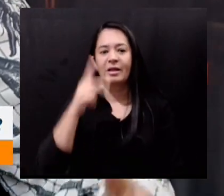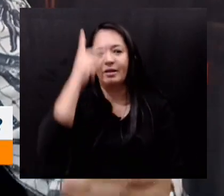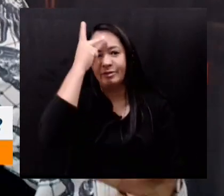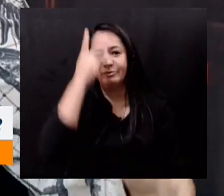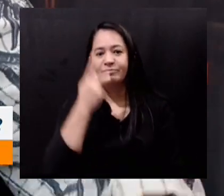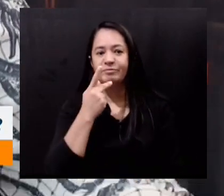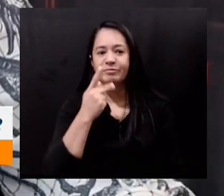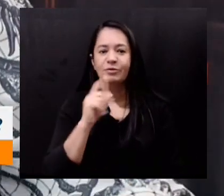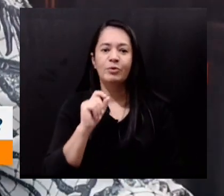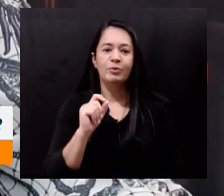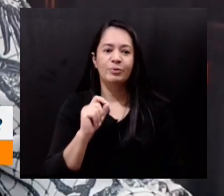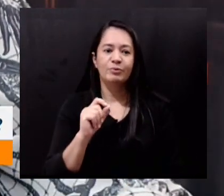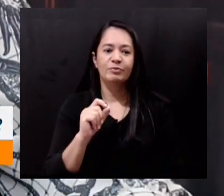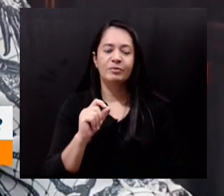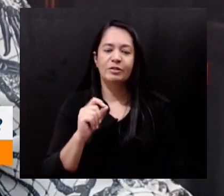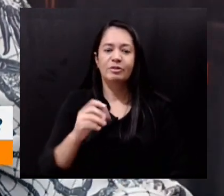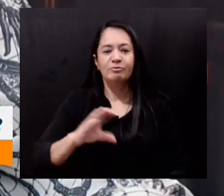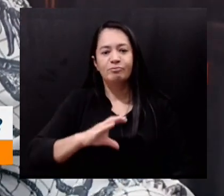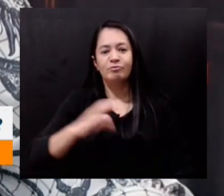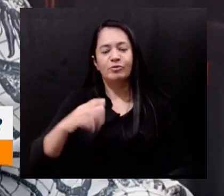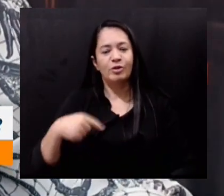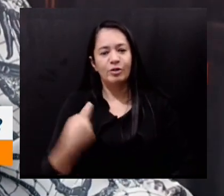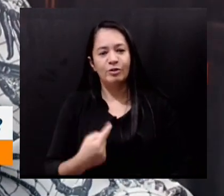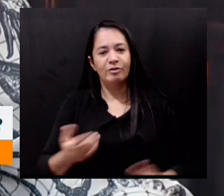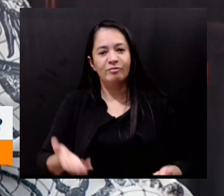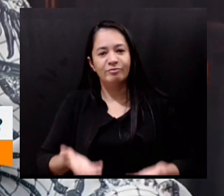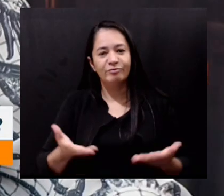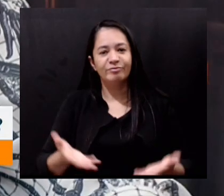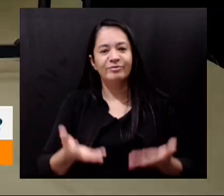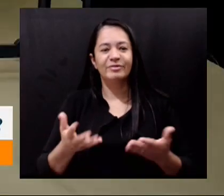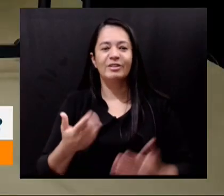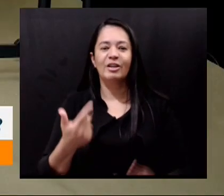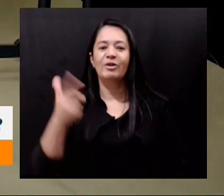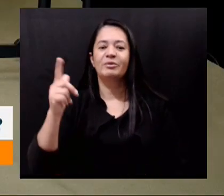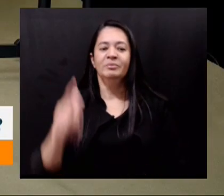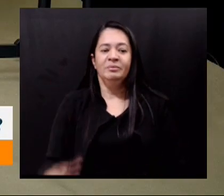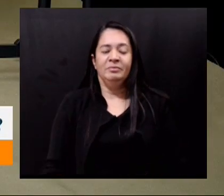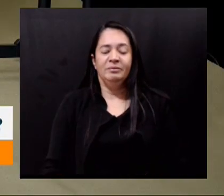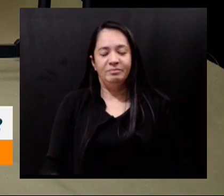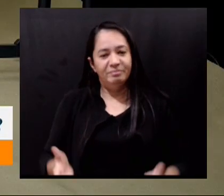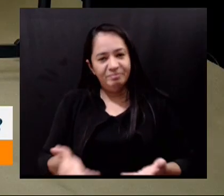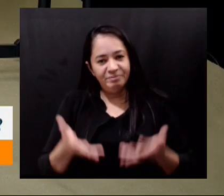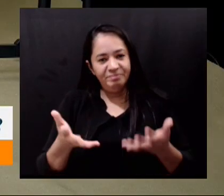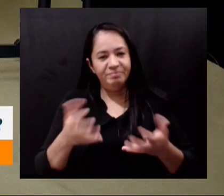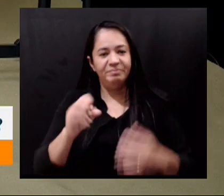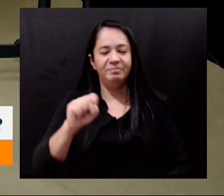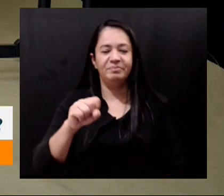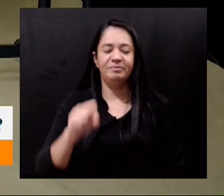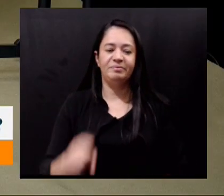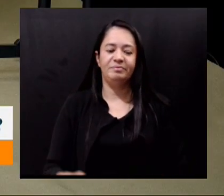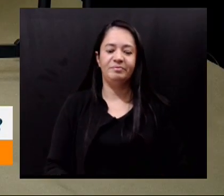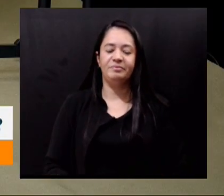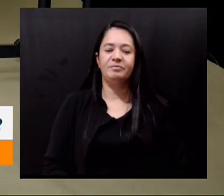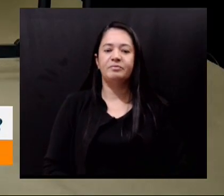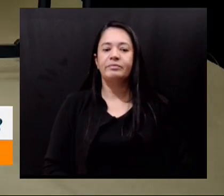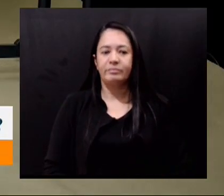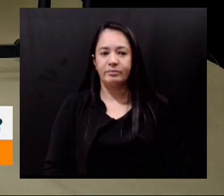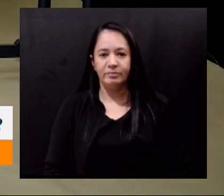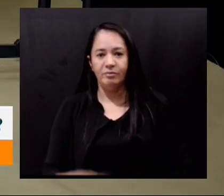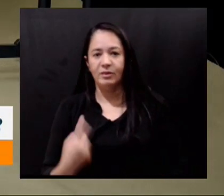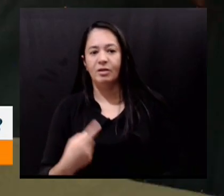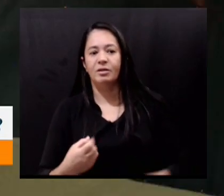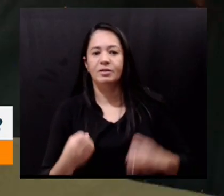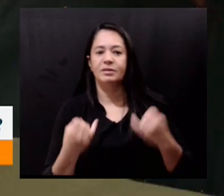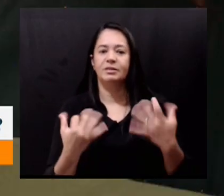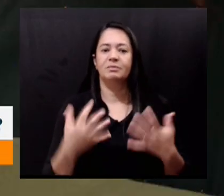nos encorajando para fazermos o É próximo. verdade, impulsiona, né, e a gente fala dessa cultura do